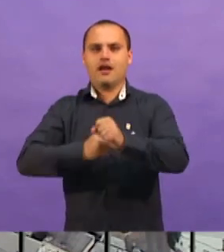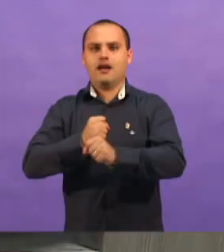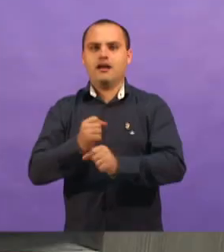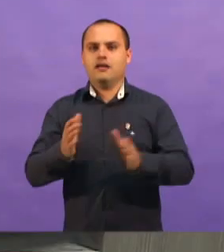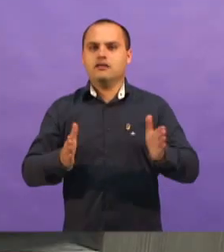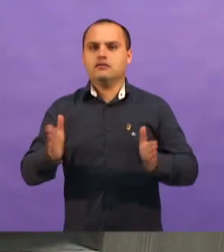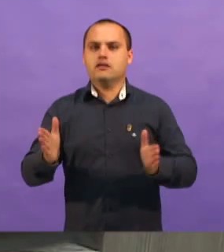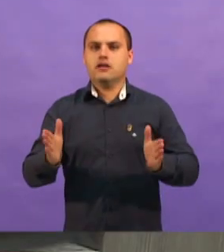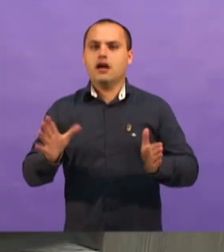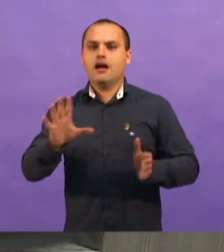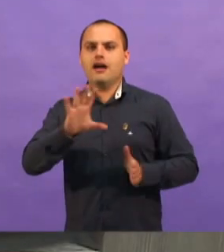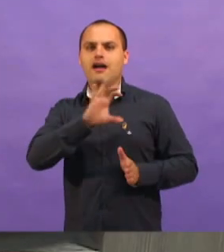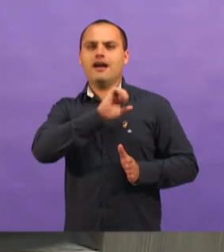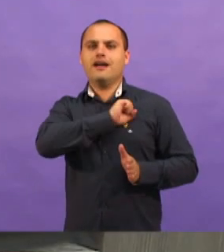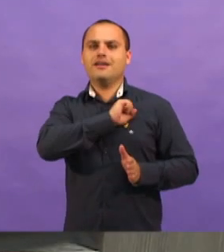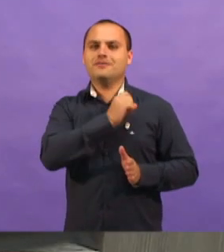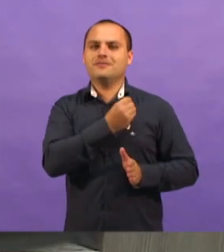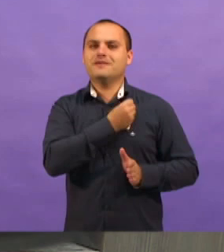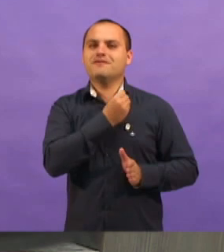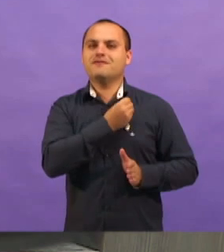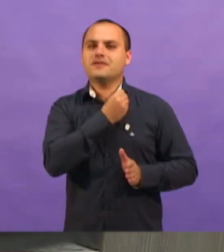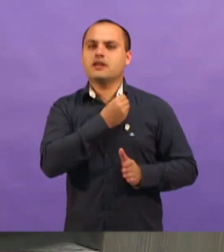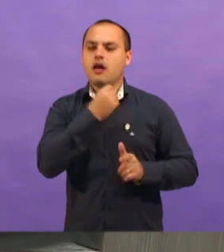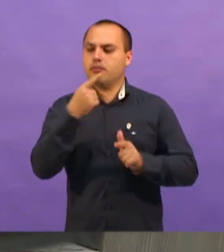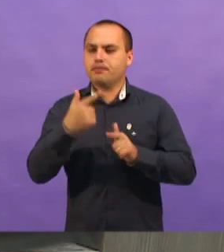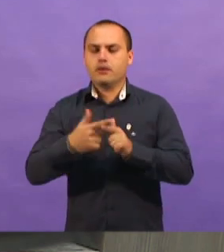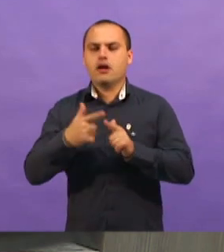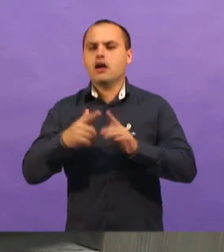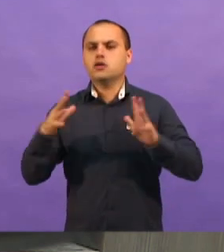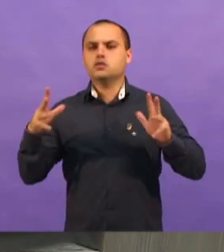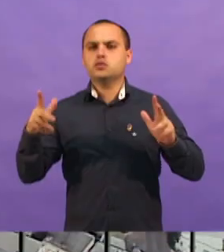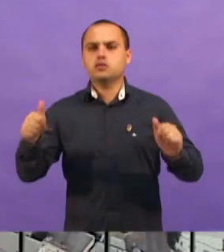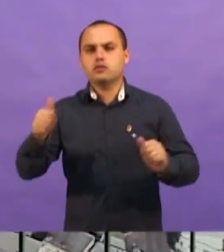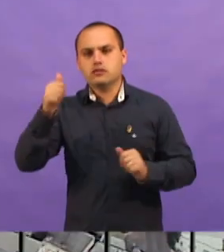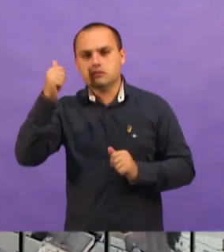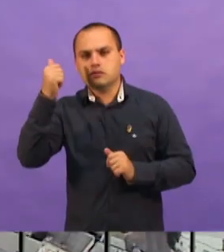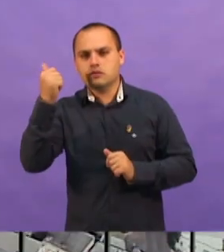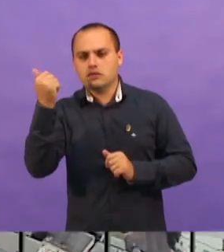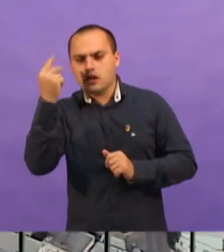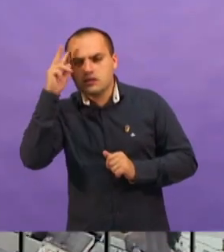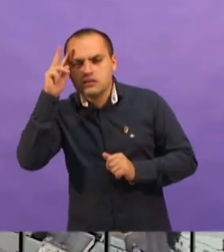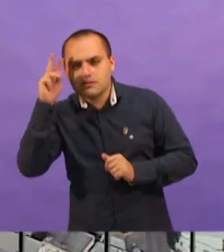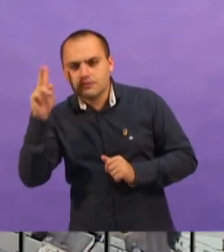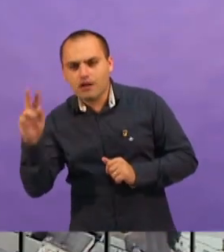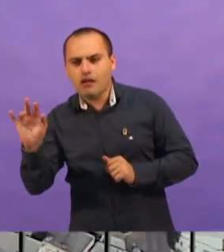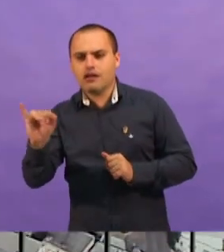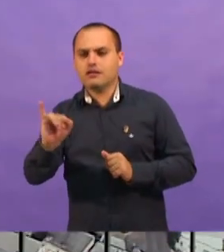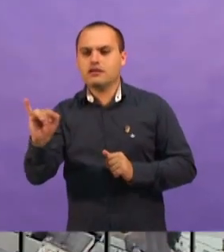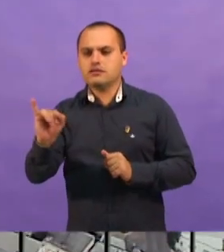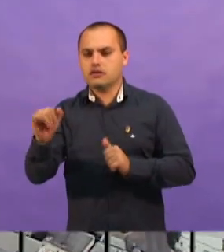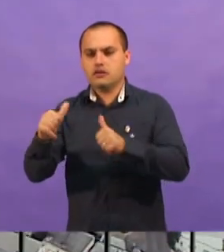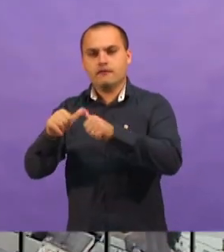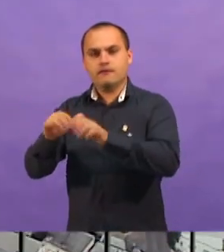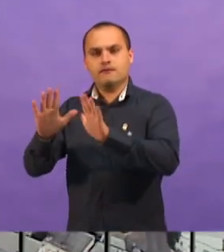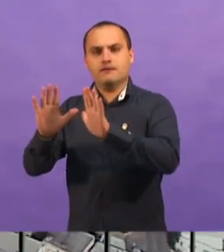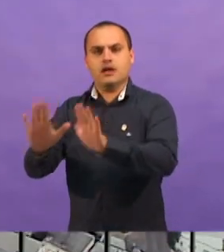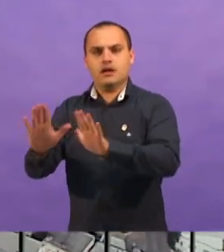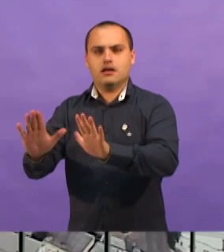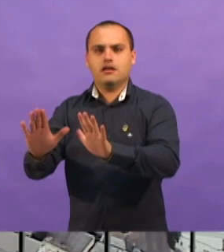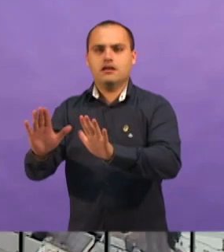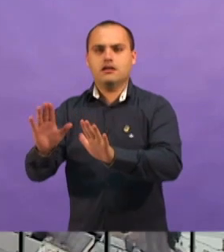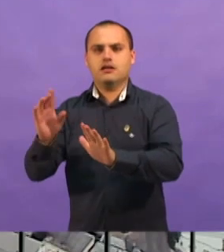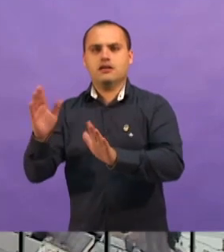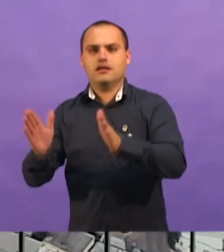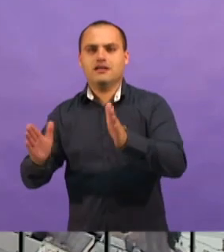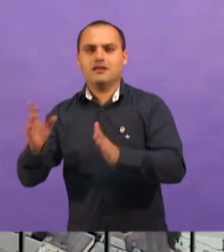a história é feita de vida. Né? Todos os aspectos que nós publicamos no Anuário de Itajaí são aspectos